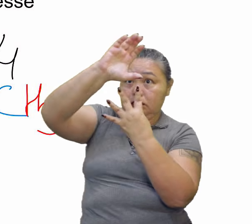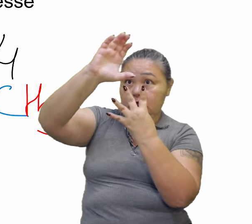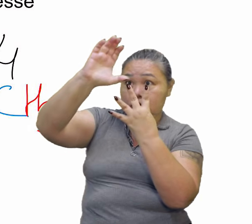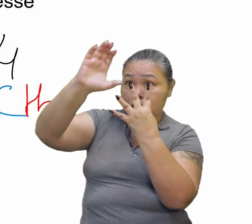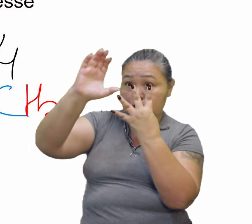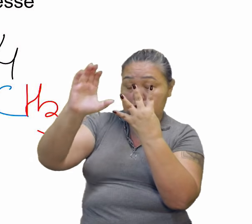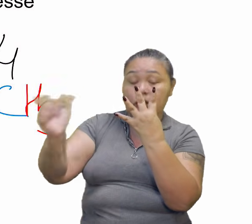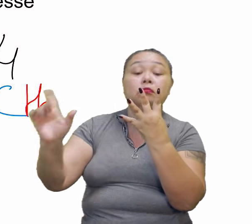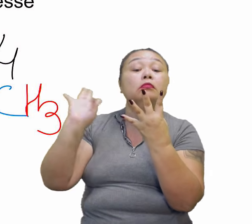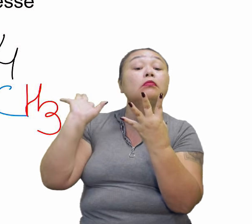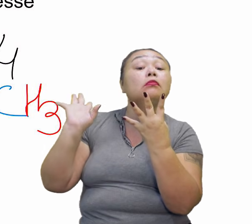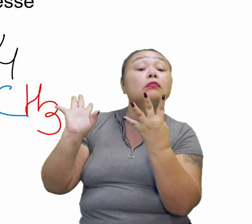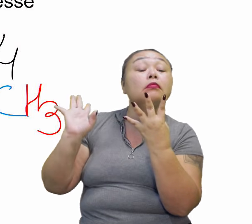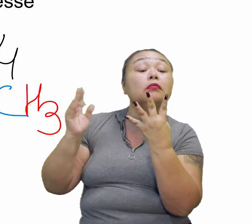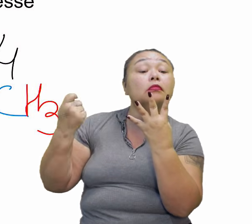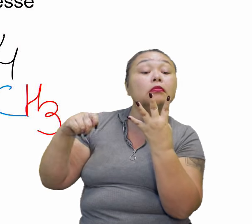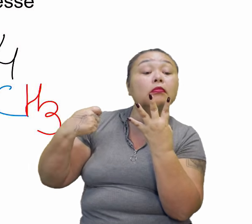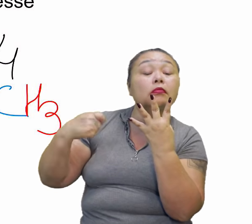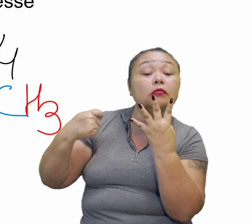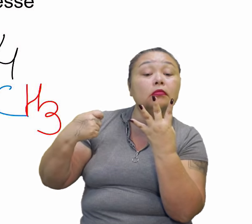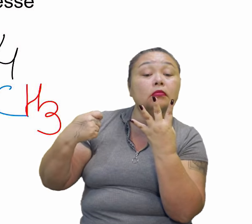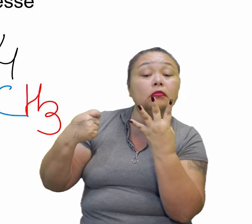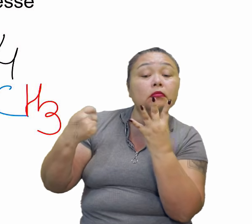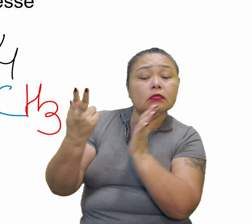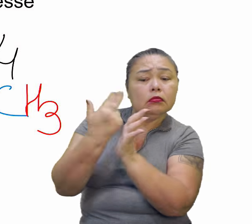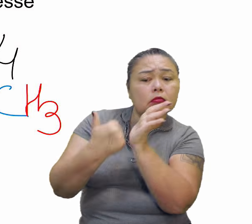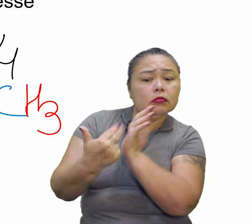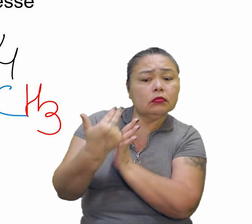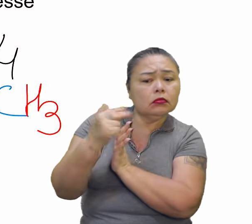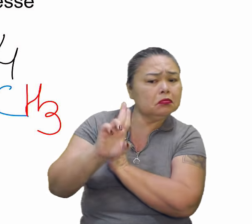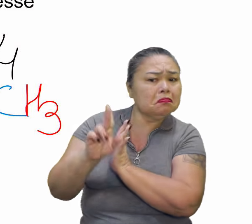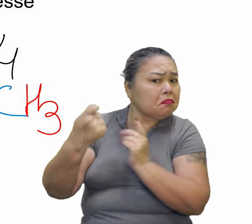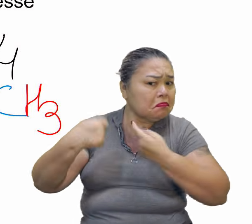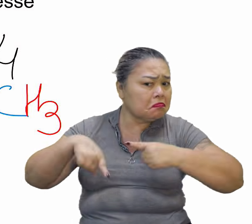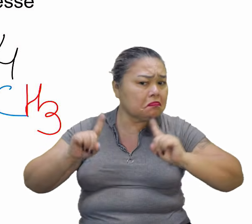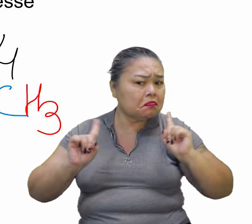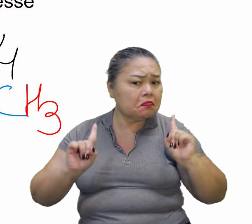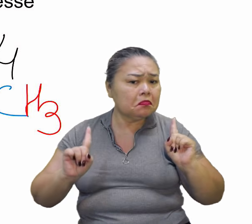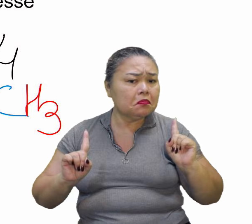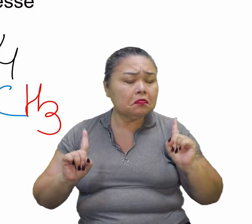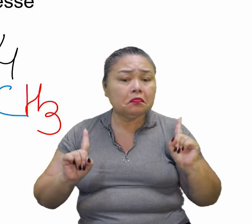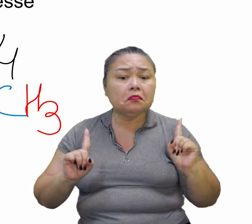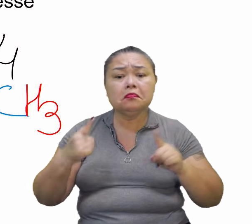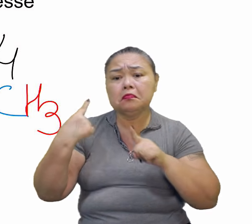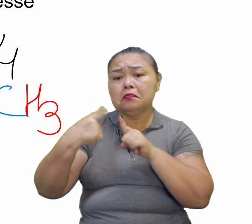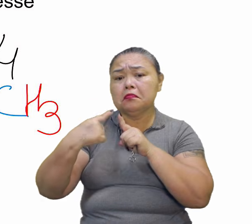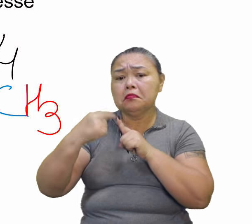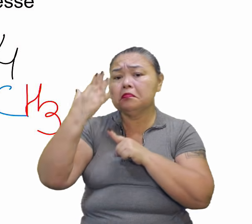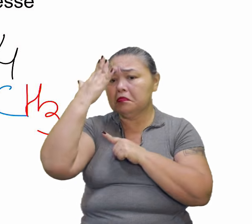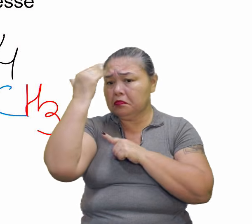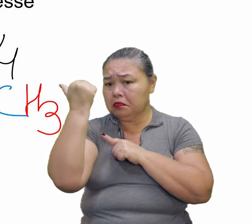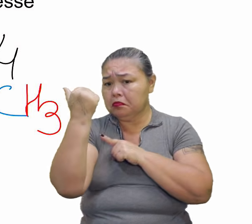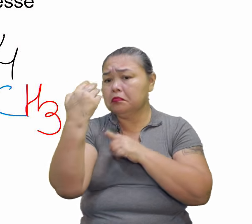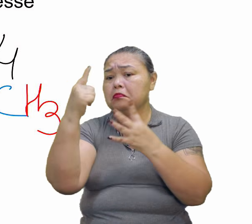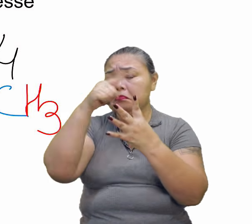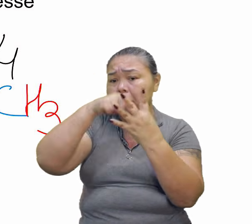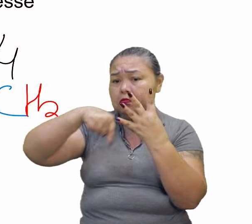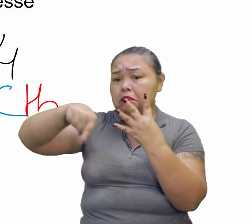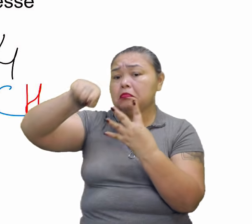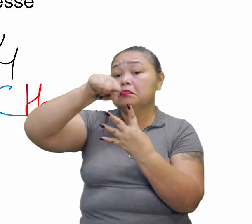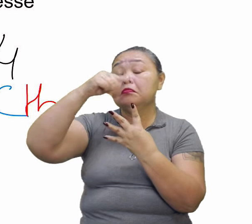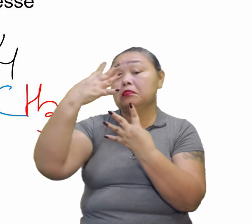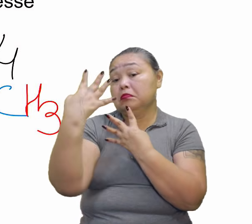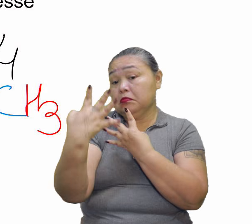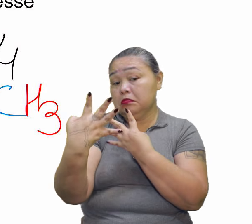carbono. Eu precisava desenhar para ter o nome? Não, não precisava. Porque se eu sei que tem 4 átomos